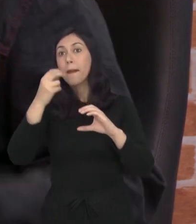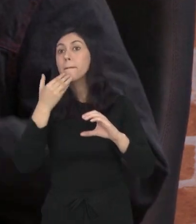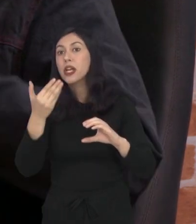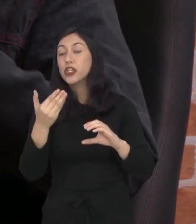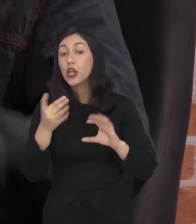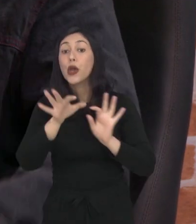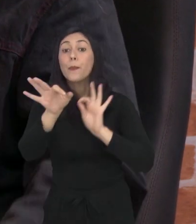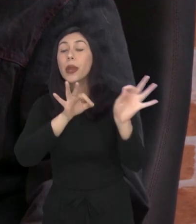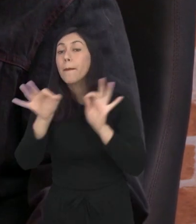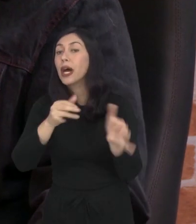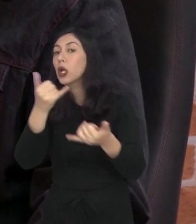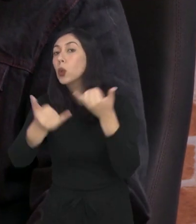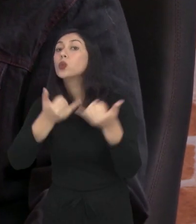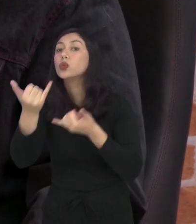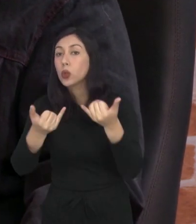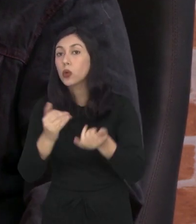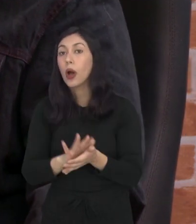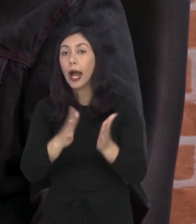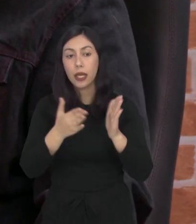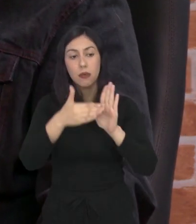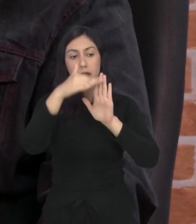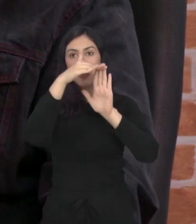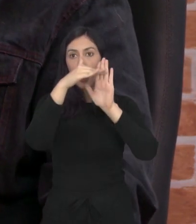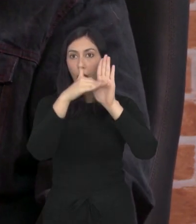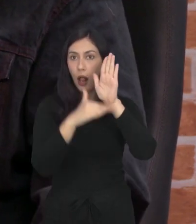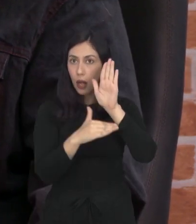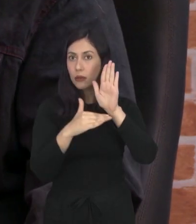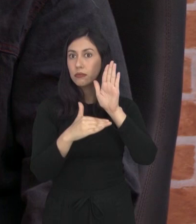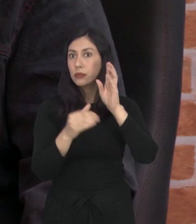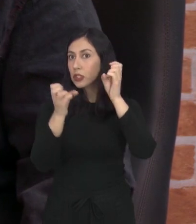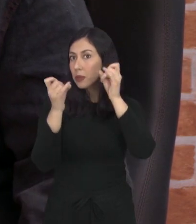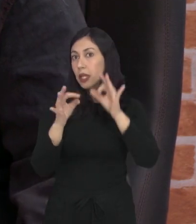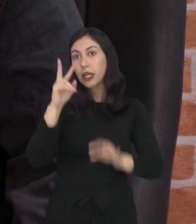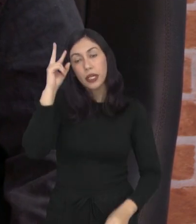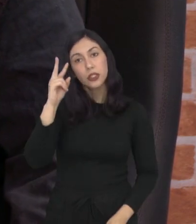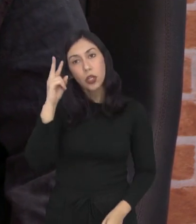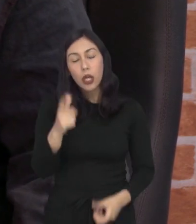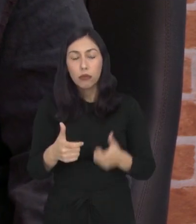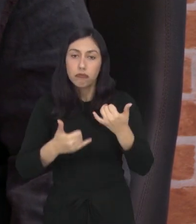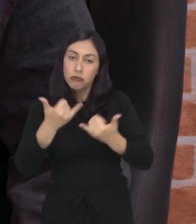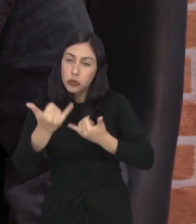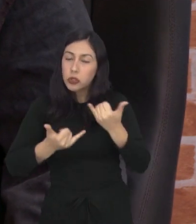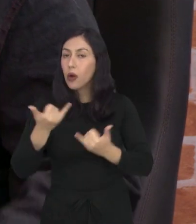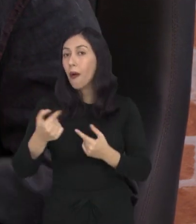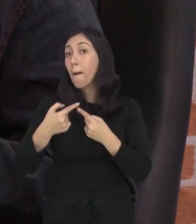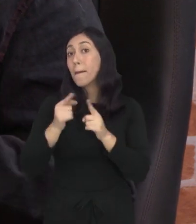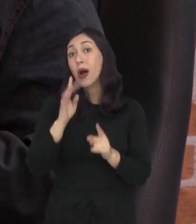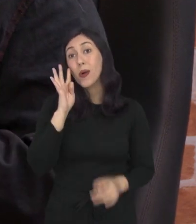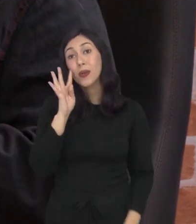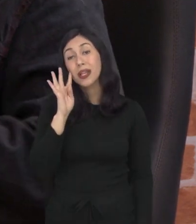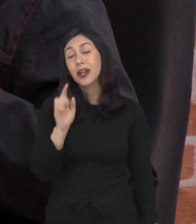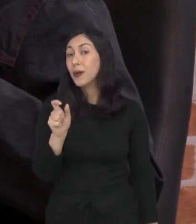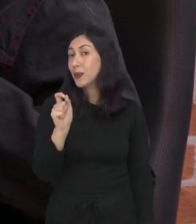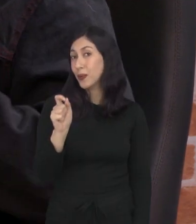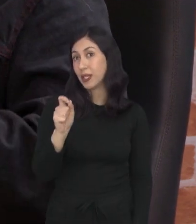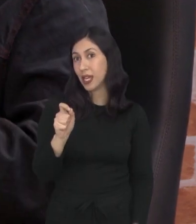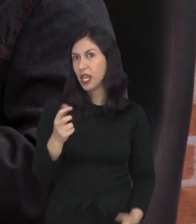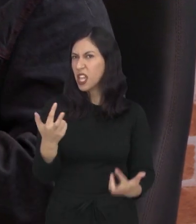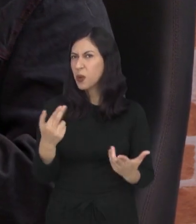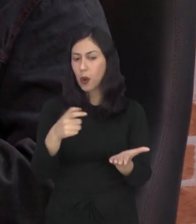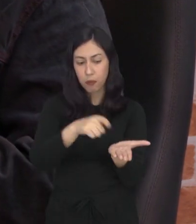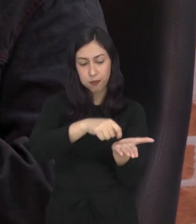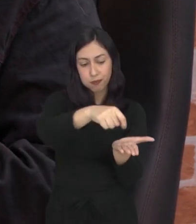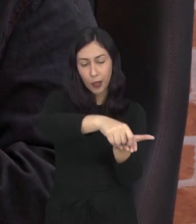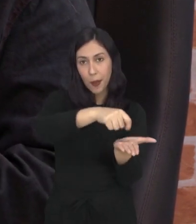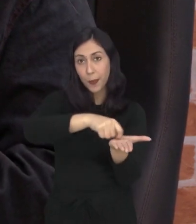mim. Ele te dava uma narrativa e o jogador ia, sabe, ensino com o chat. Mas a graça do RPG, pelo menos do RPG de mesa, que é essa questão